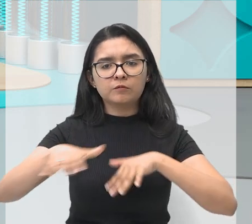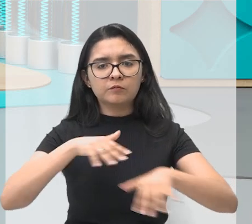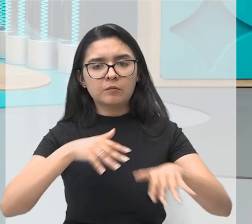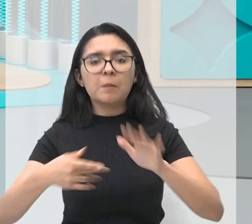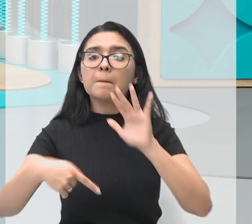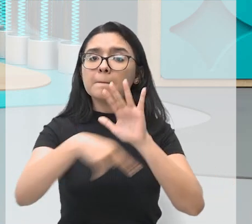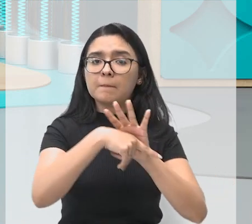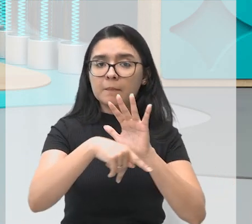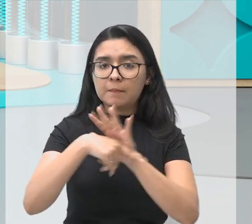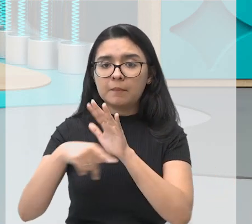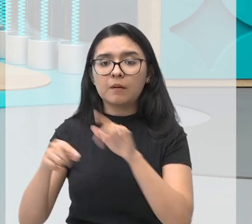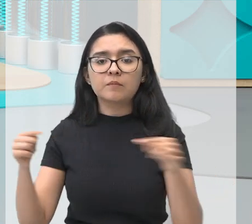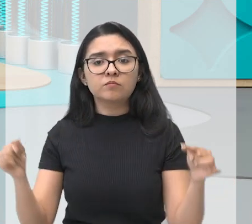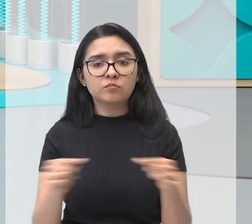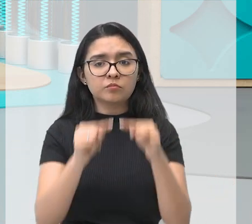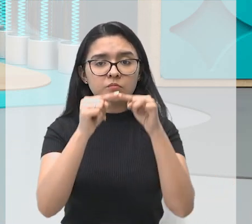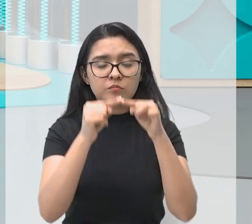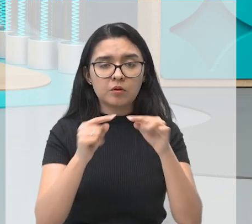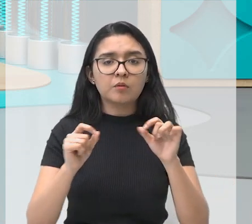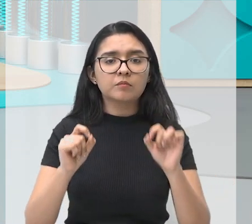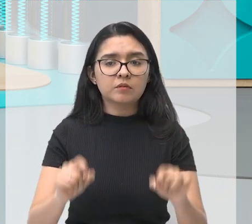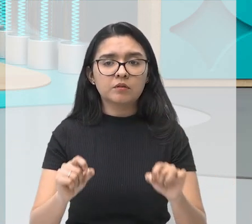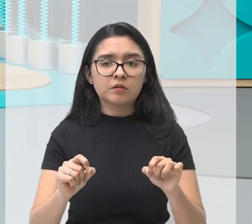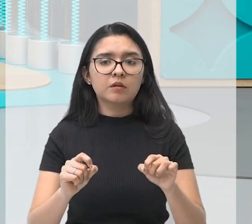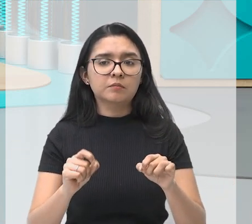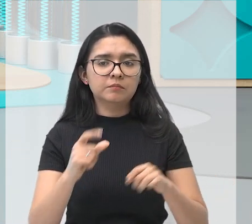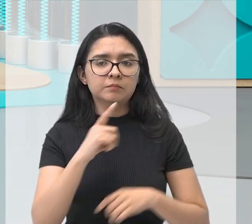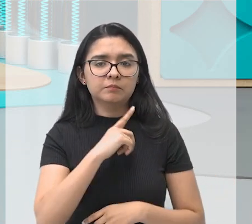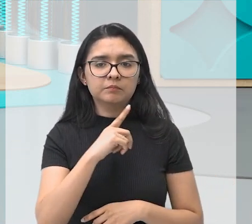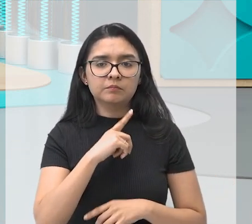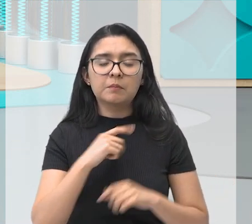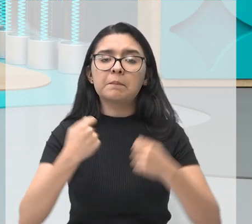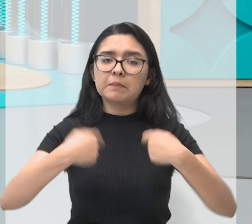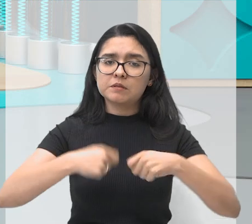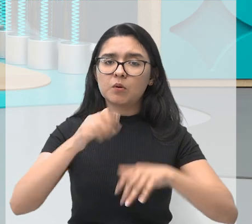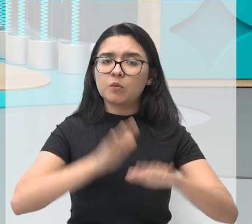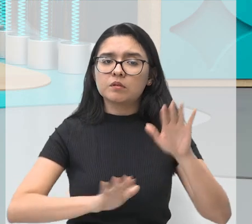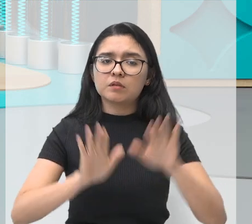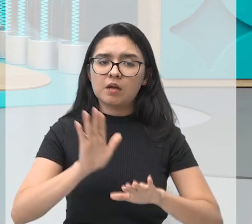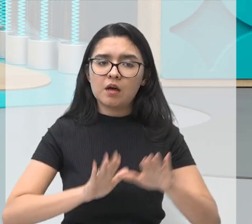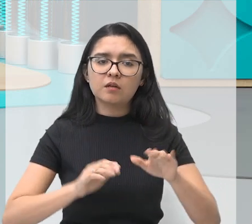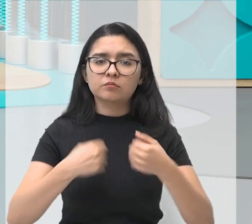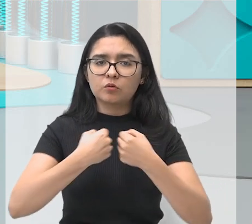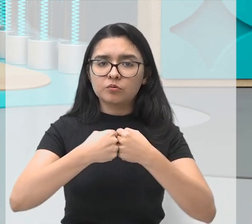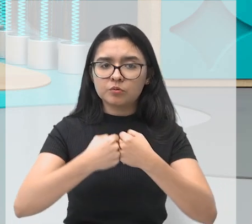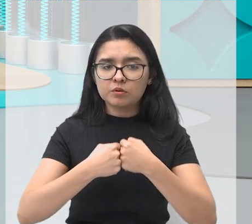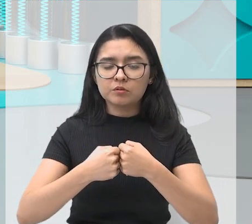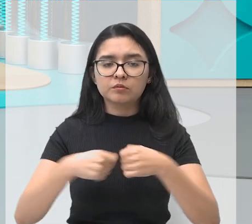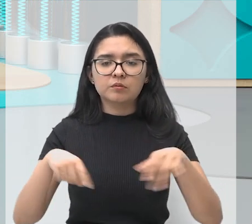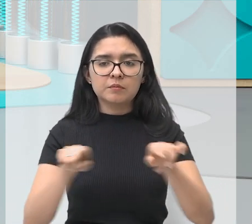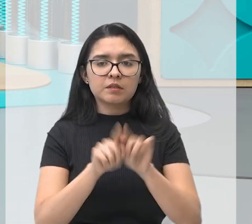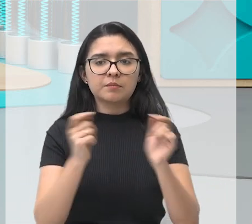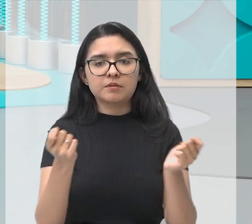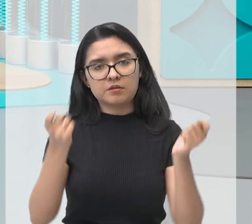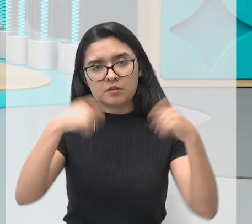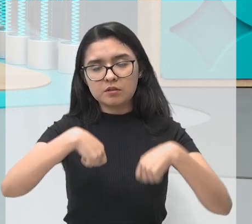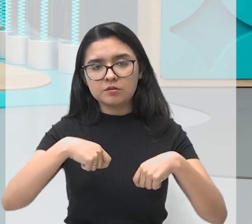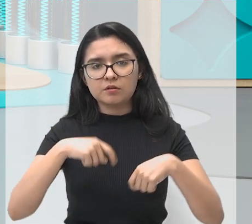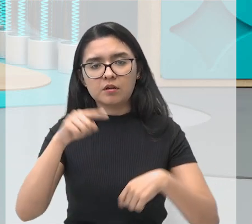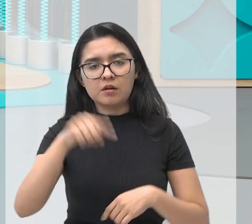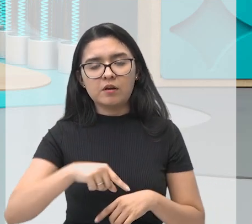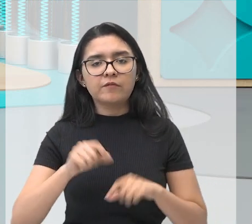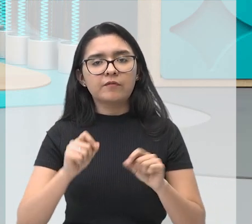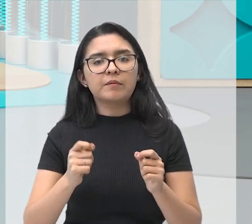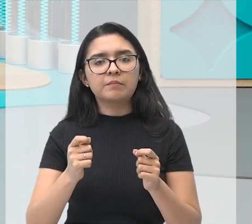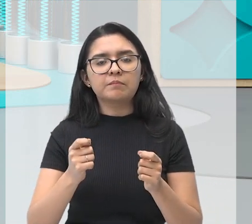amplitude apropriada, sem fugir muito do eixo articular para não machucar. Então, essa capacidade, ela vai